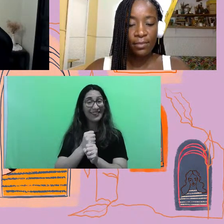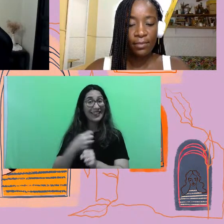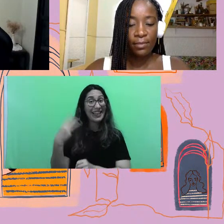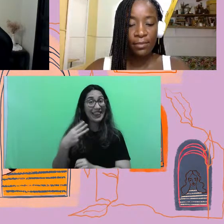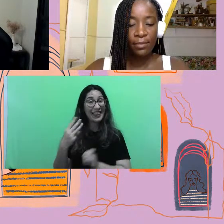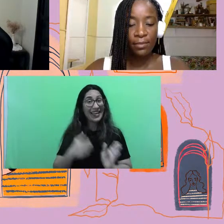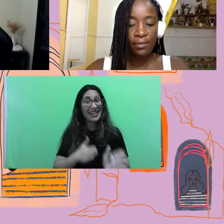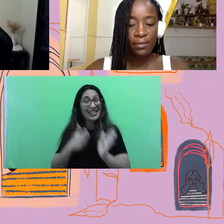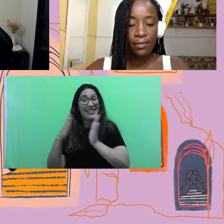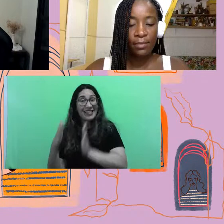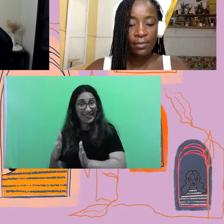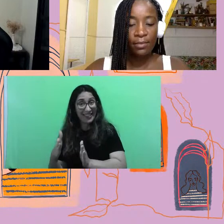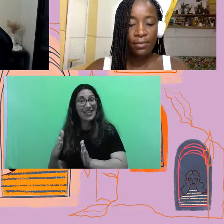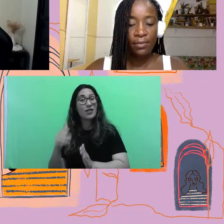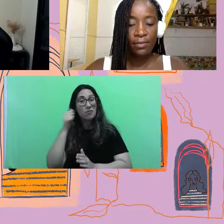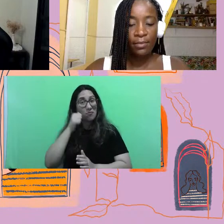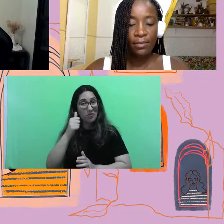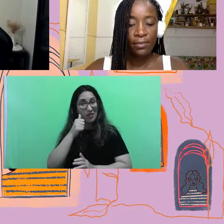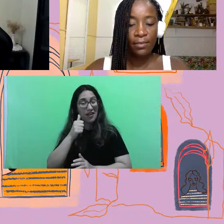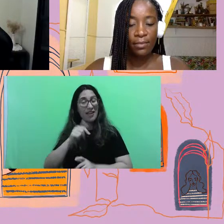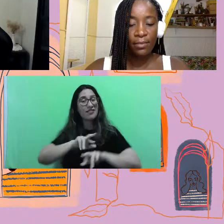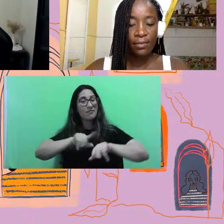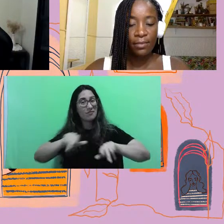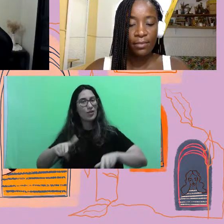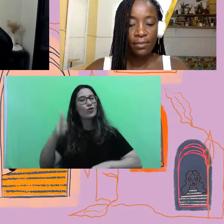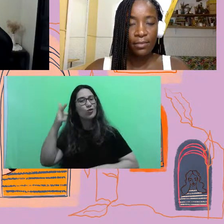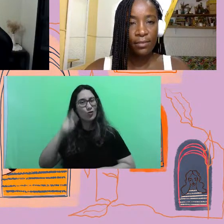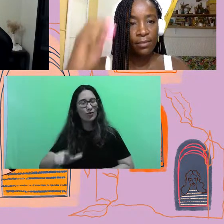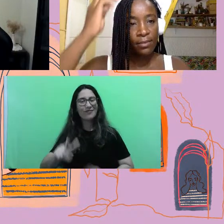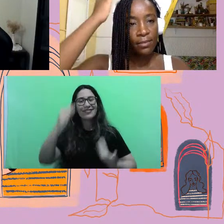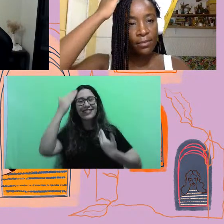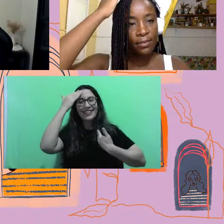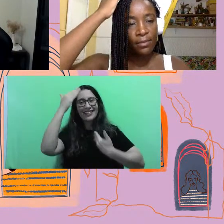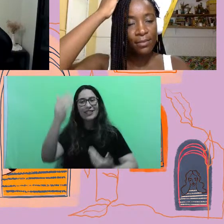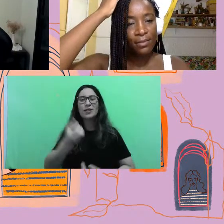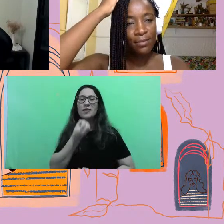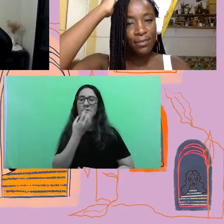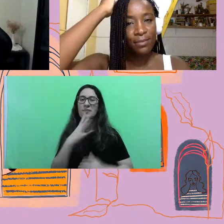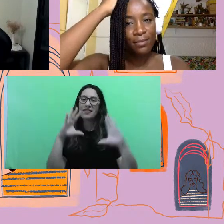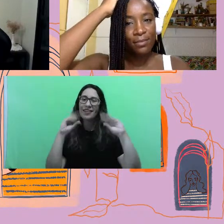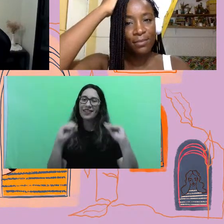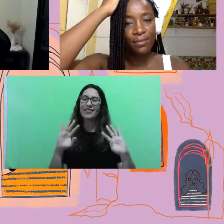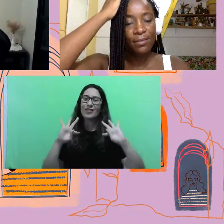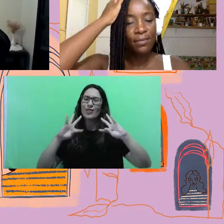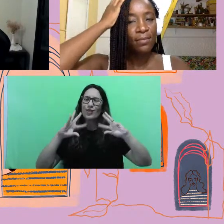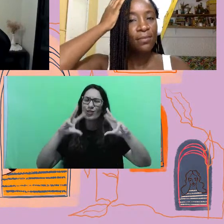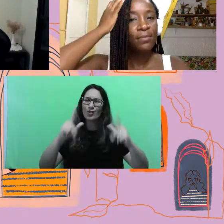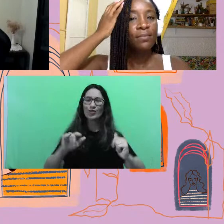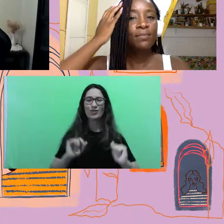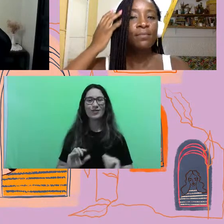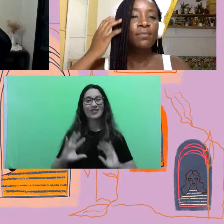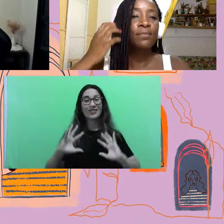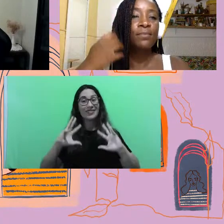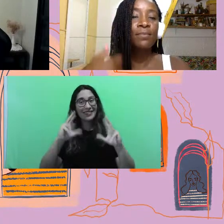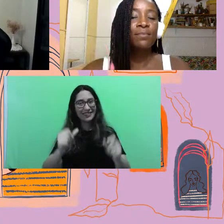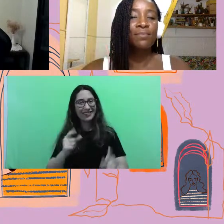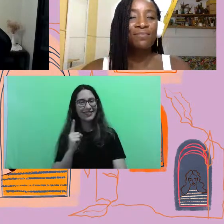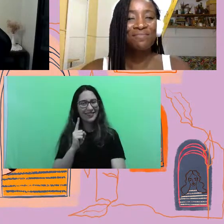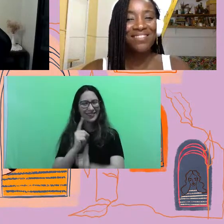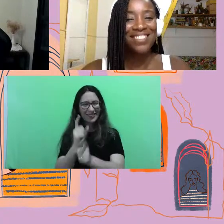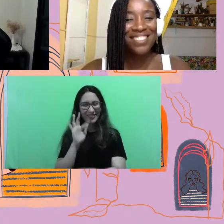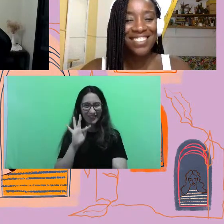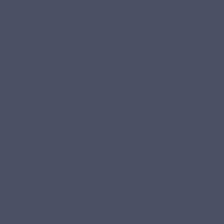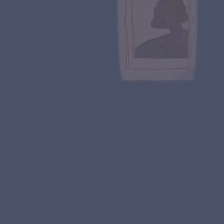do Mulheres Plurais. Agradeço e desejo uma boa noite a todas, todos e todes. E até a próxima.